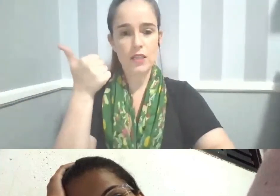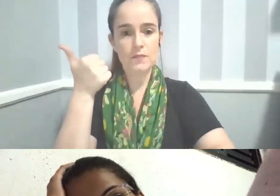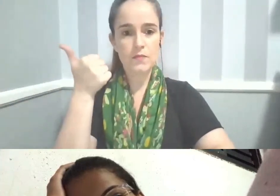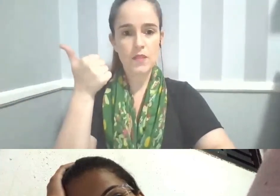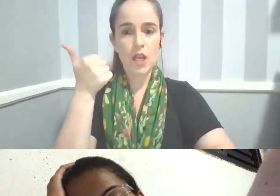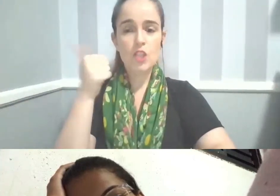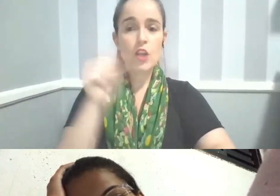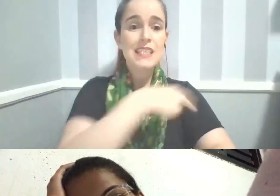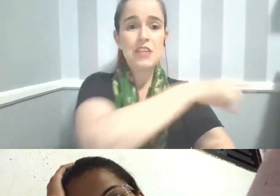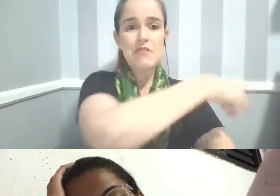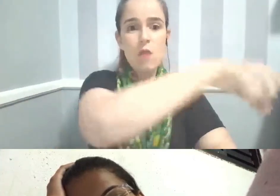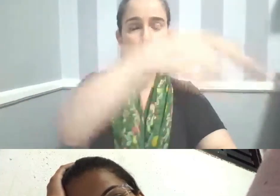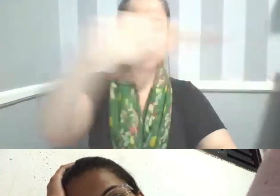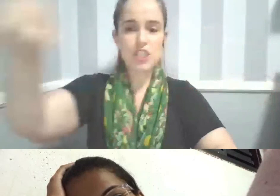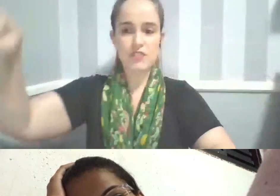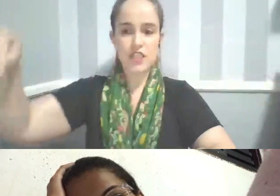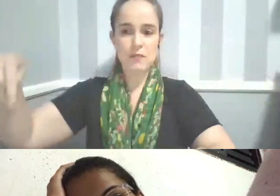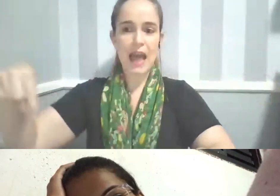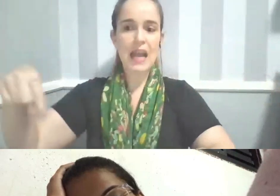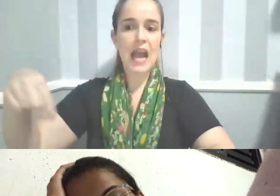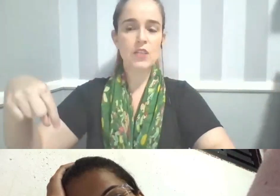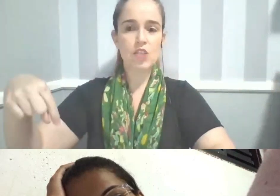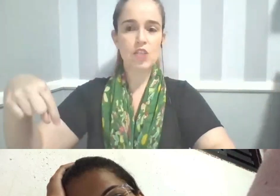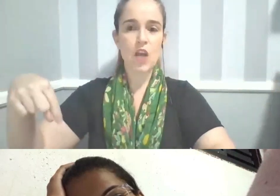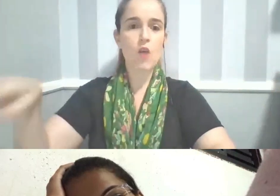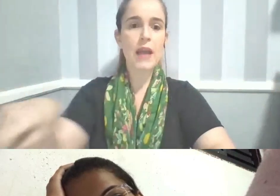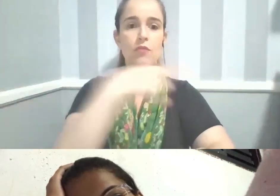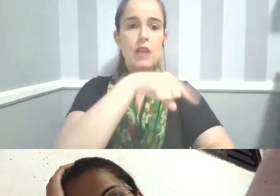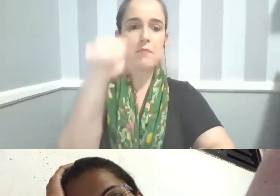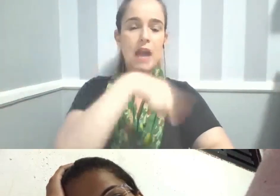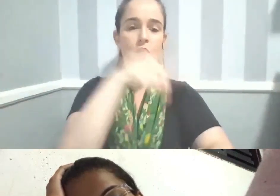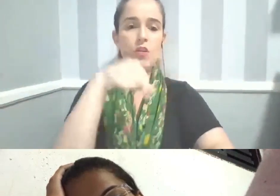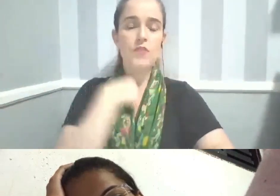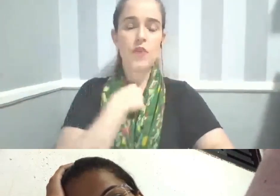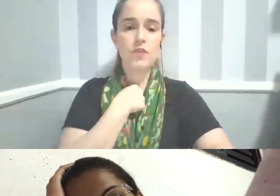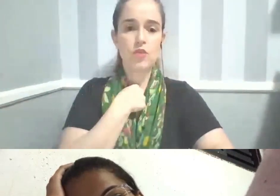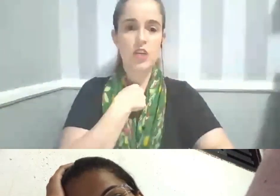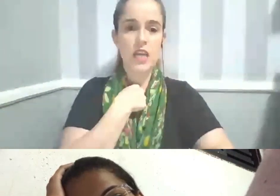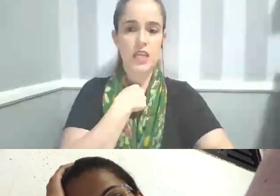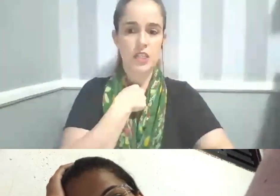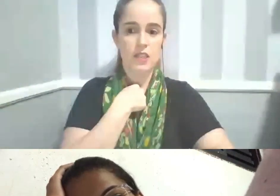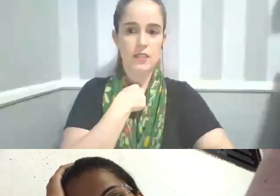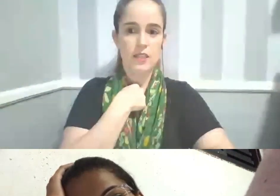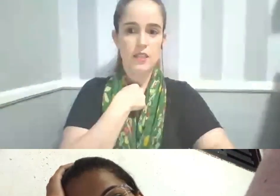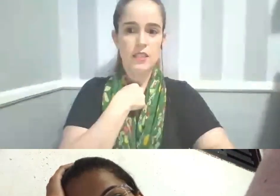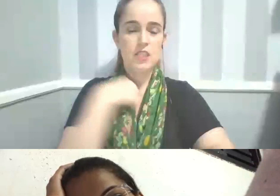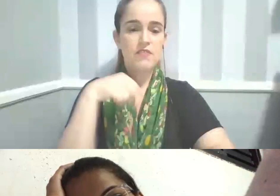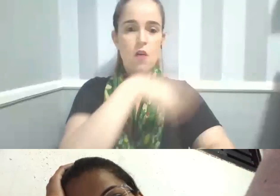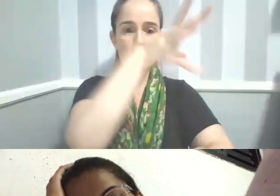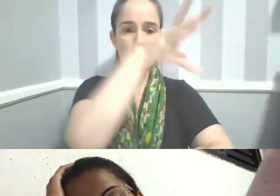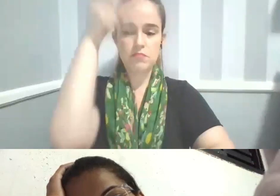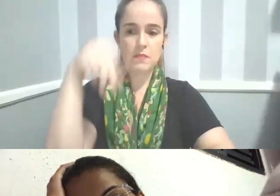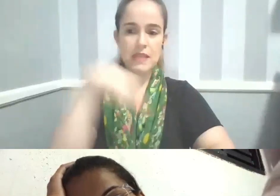socorrer outra. Só que se tiver um monte de vítima lá caída no chão, como é que eu vou lembrar qual que eu fiz o torniquete?